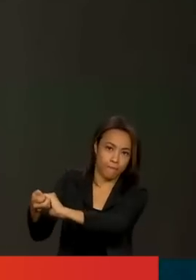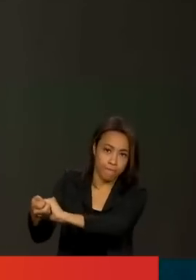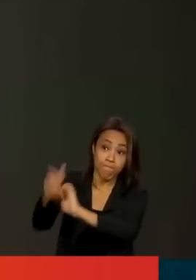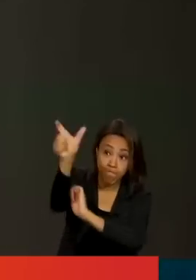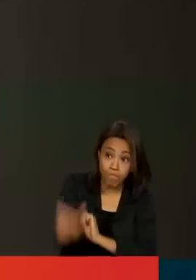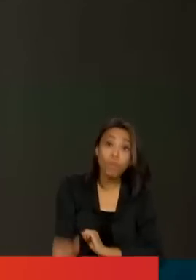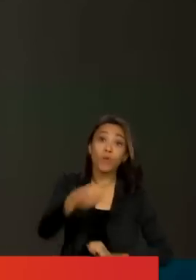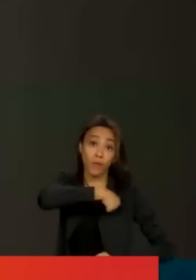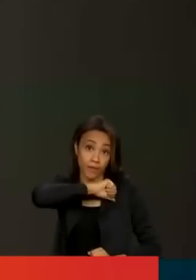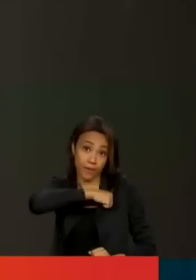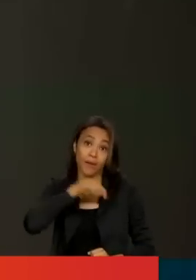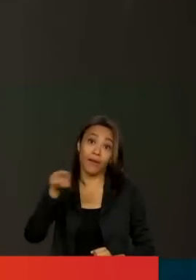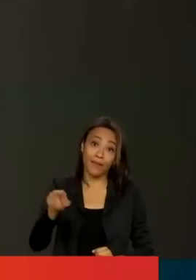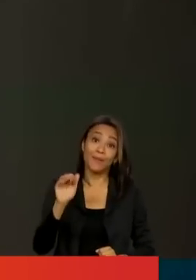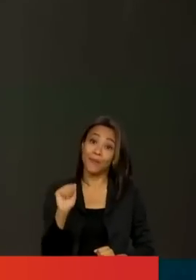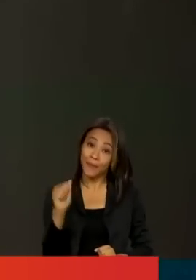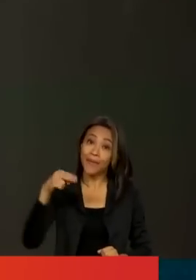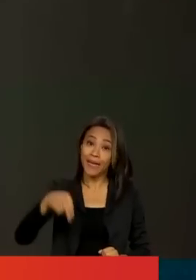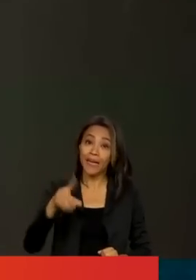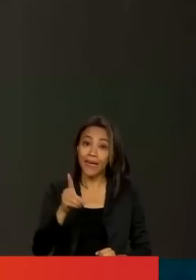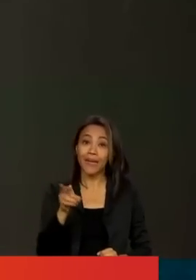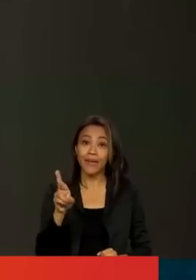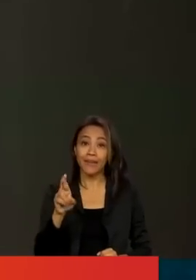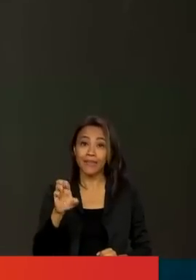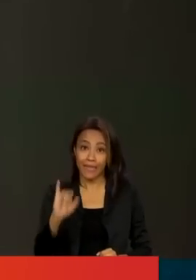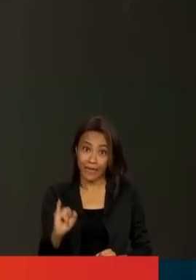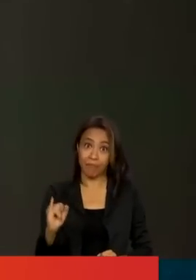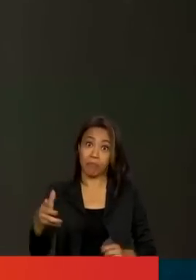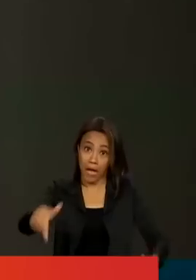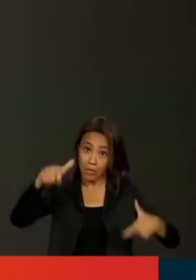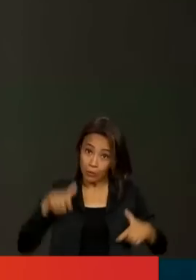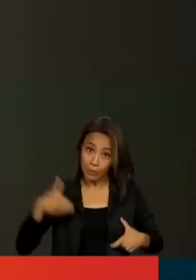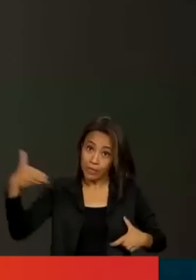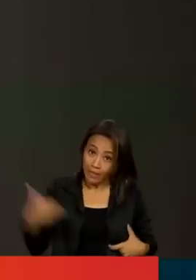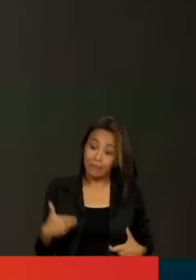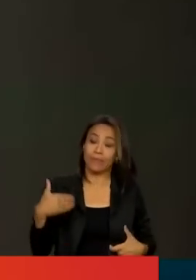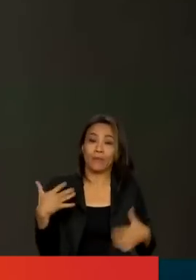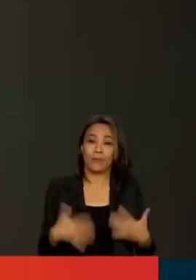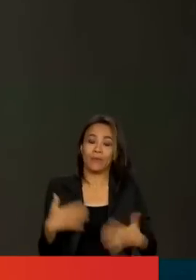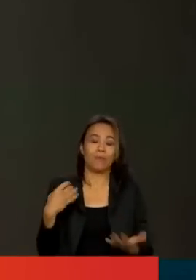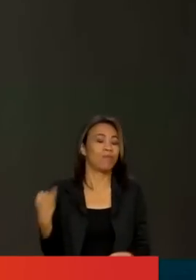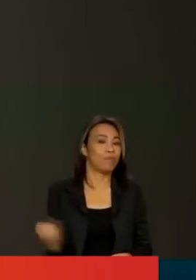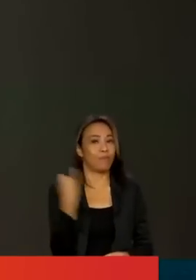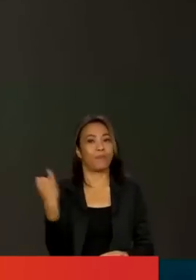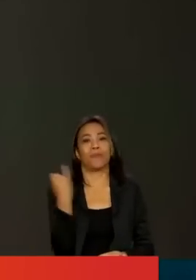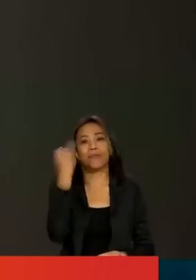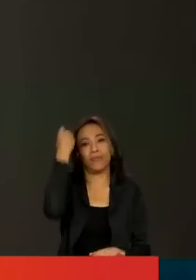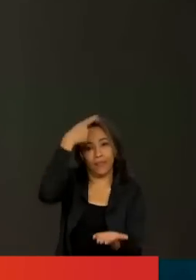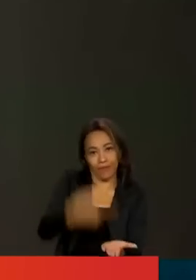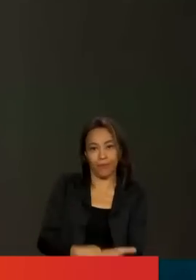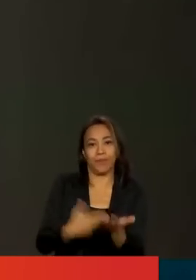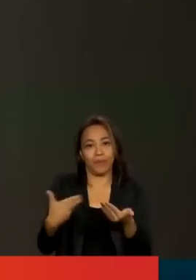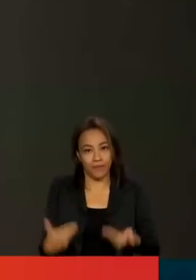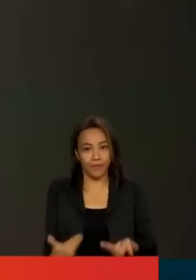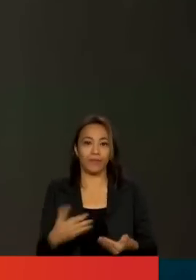o delegado Andrei por assumir esse importantíssimo cara eu institucional e pessoalmente